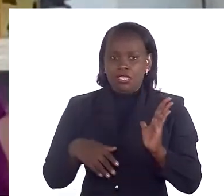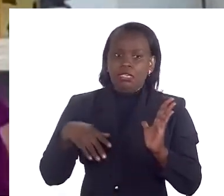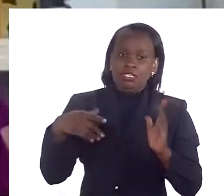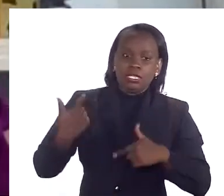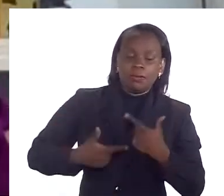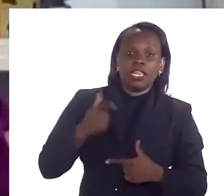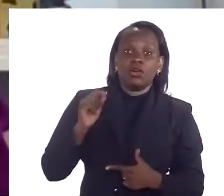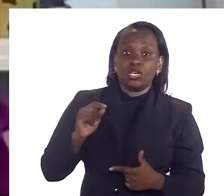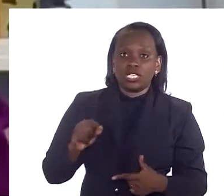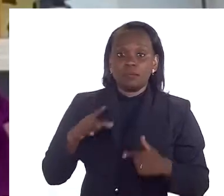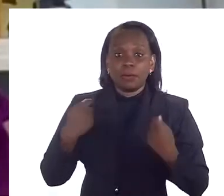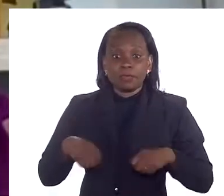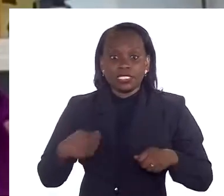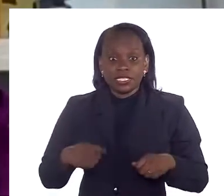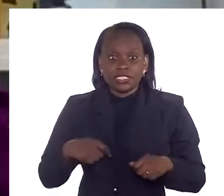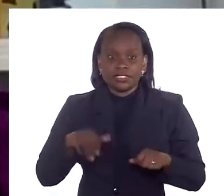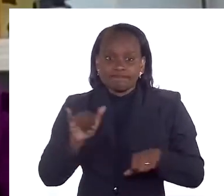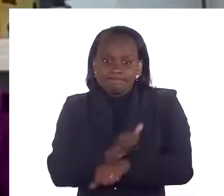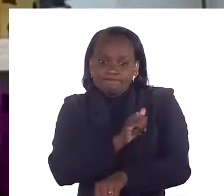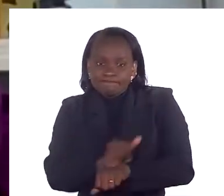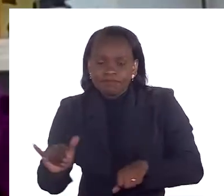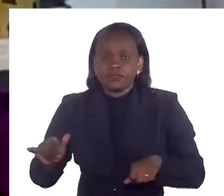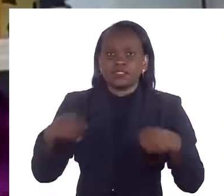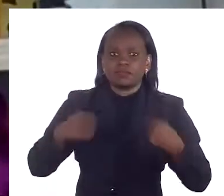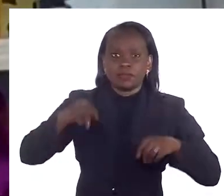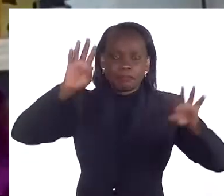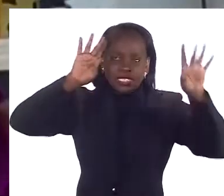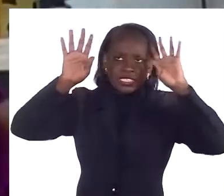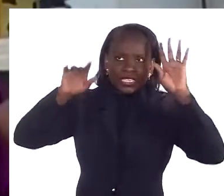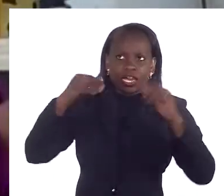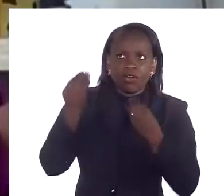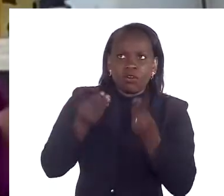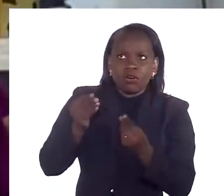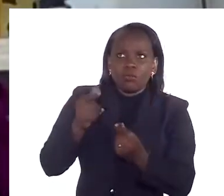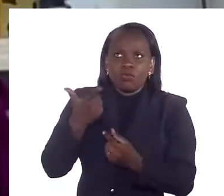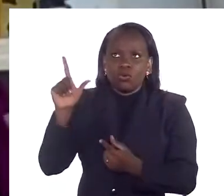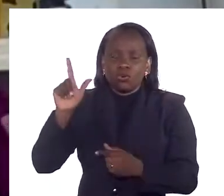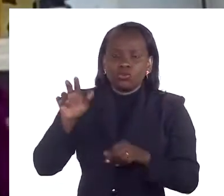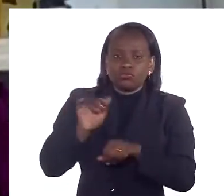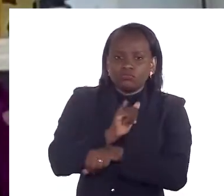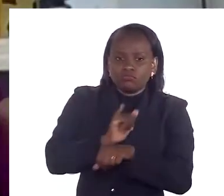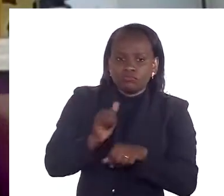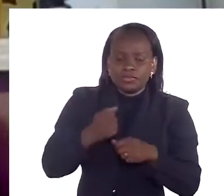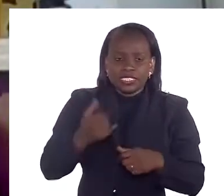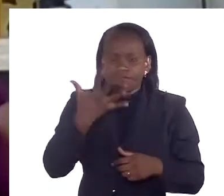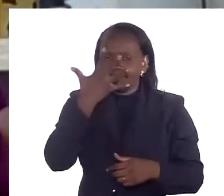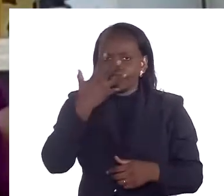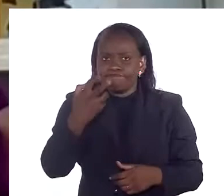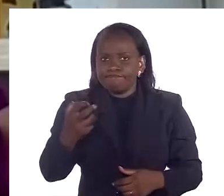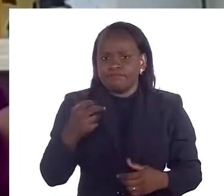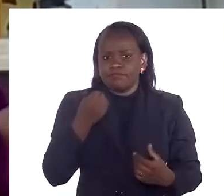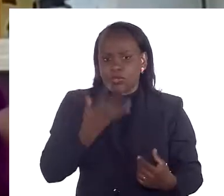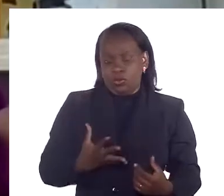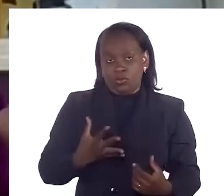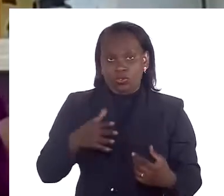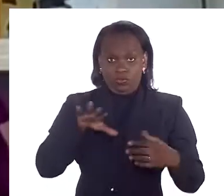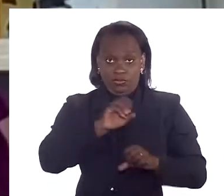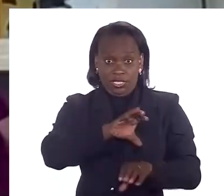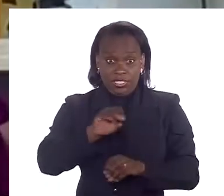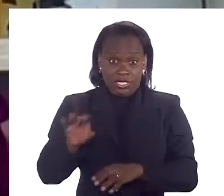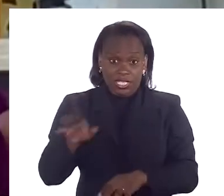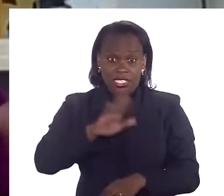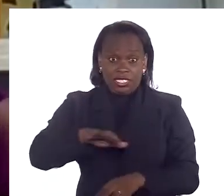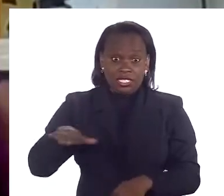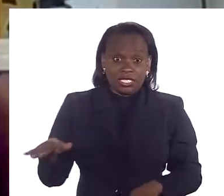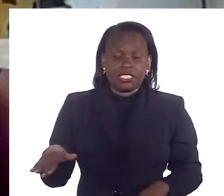Do que se vai trabalhar, mas você tem que ter estratégias, você tem que pensar nos recursos, né? Tem que ser atrativo, né? Então, quando você vai